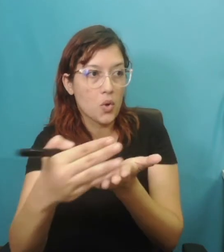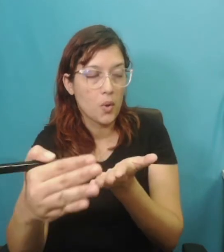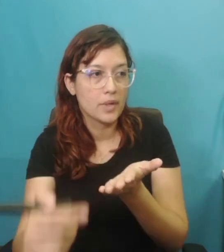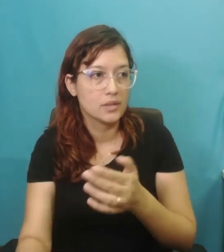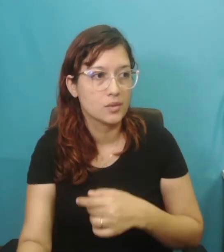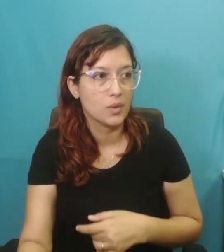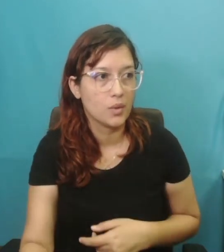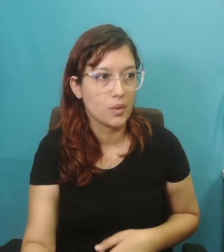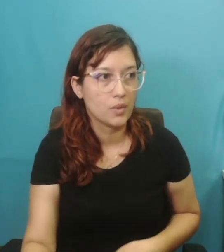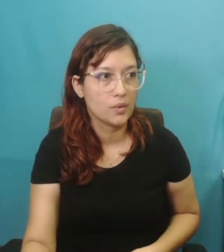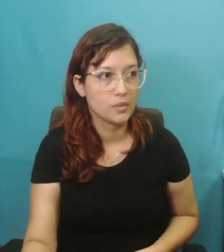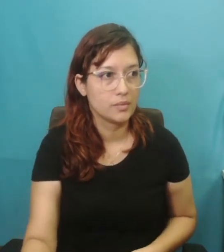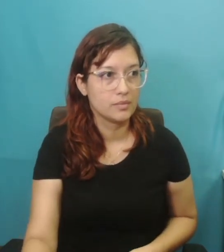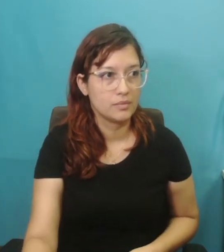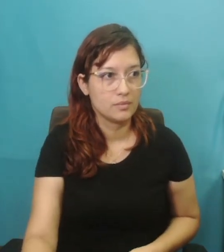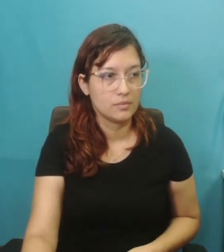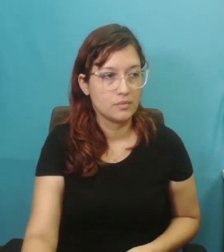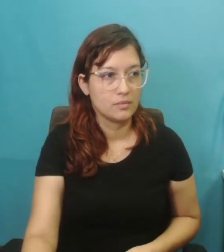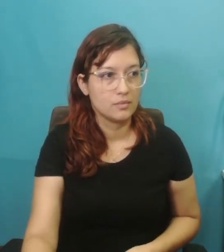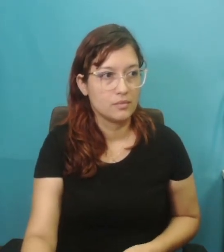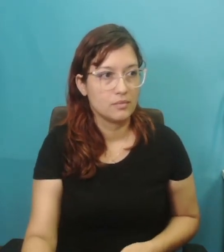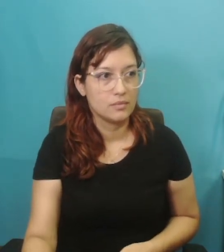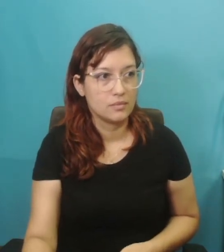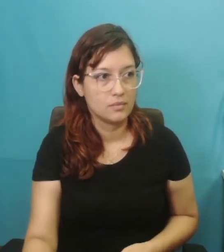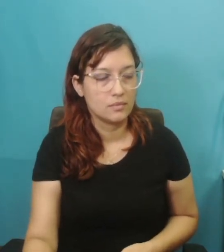vamos dizer que o movimento começou aqui.